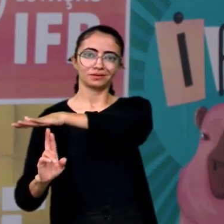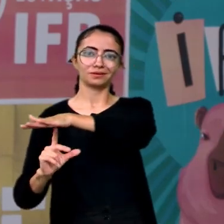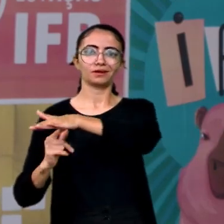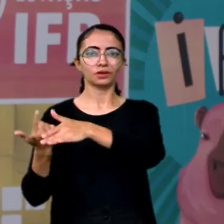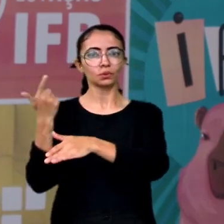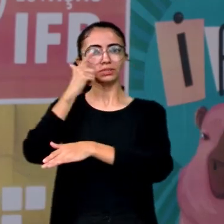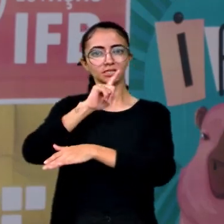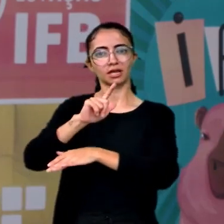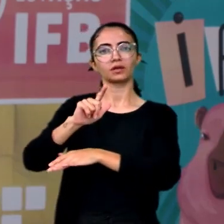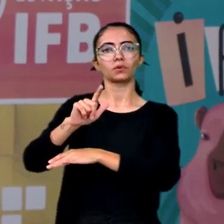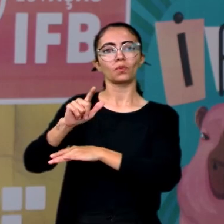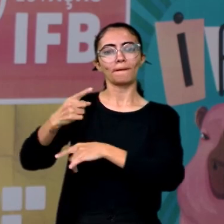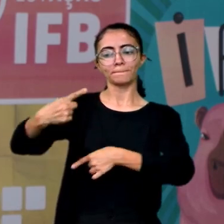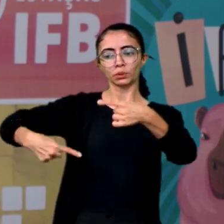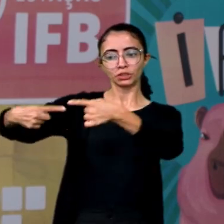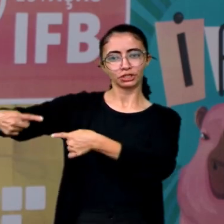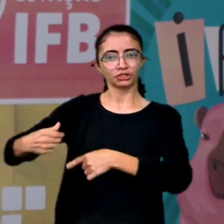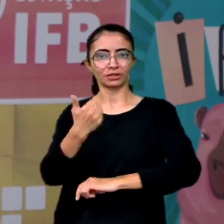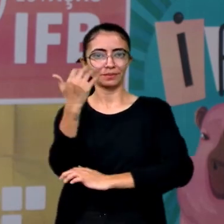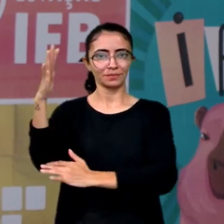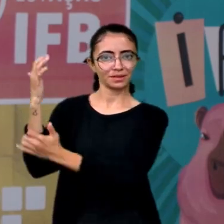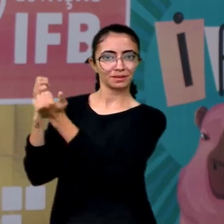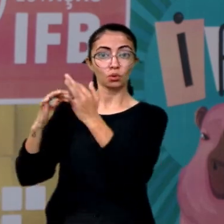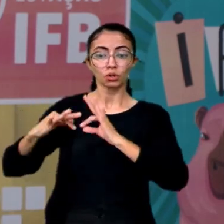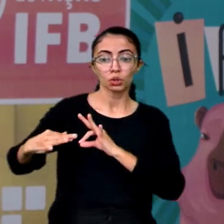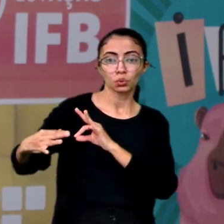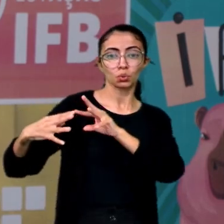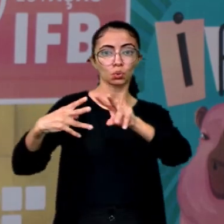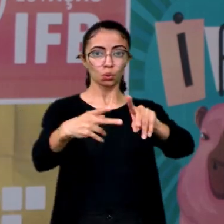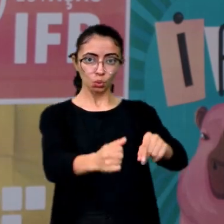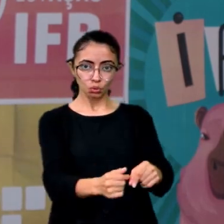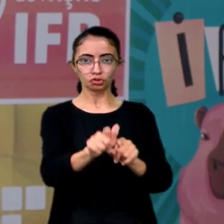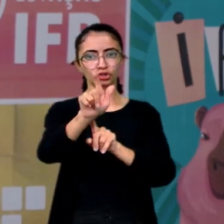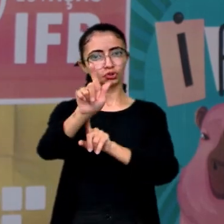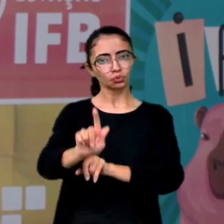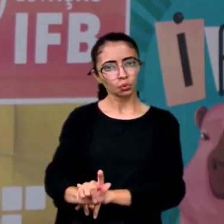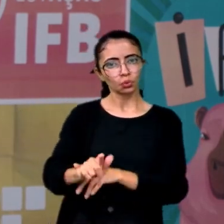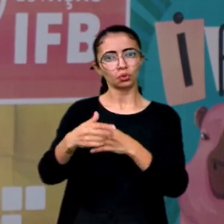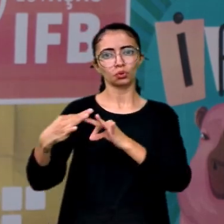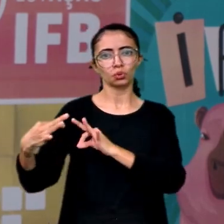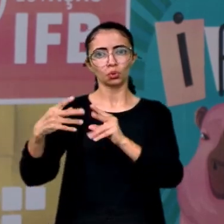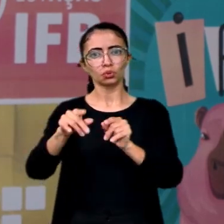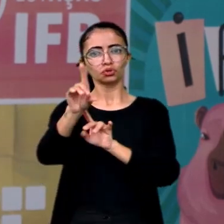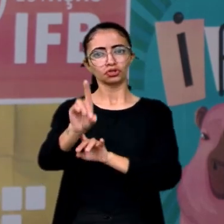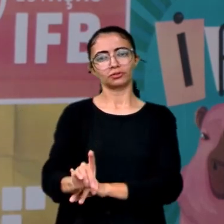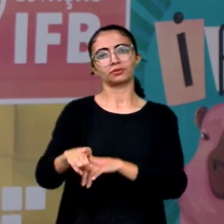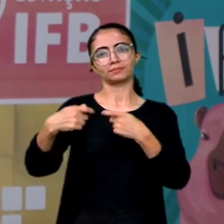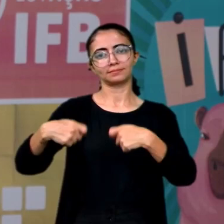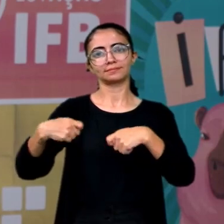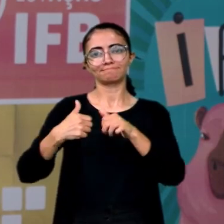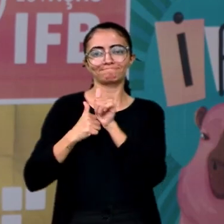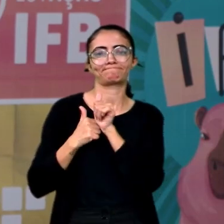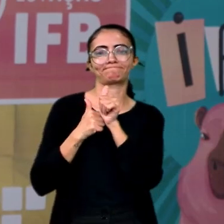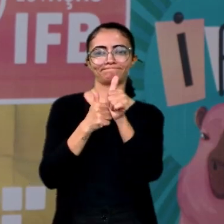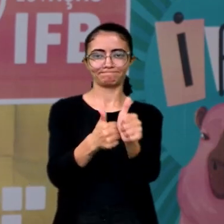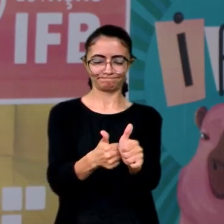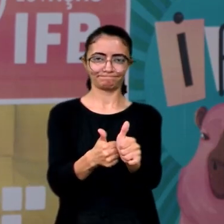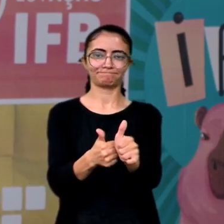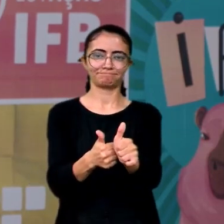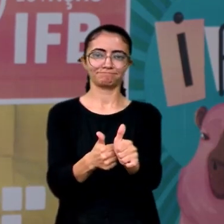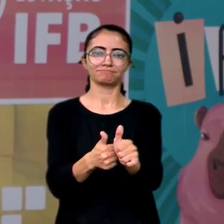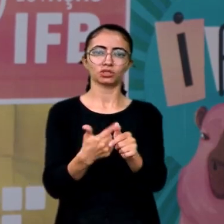os diretores, por todos os gestores. Não são ações isoladas, institucionaliza